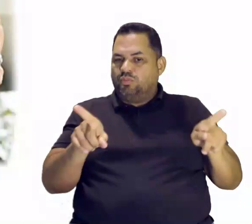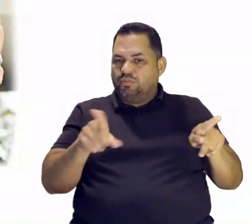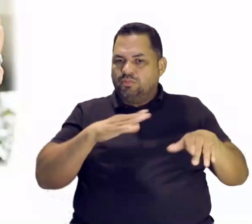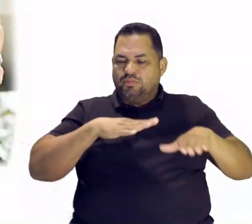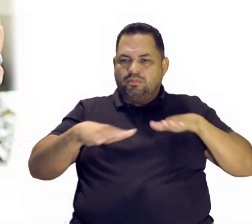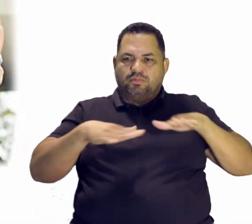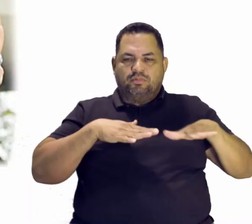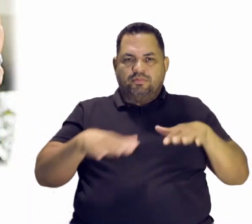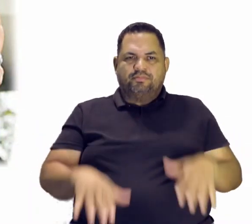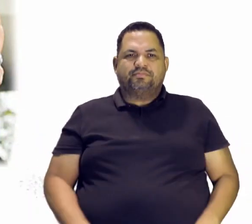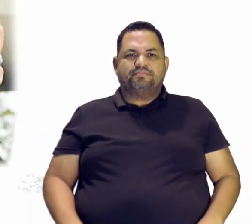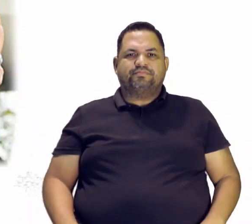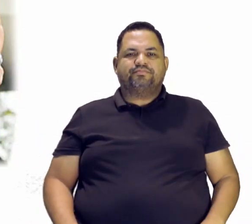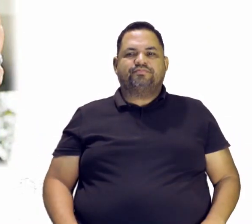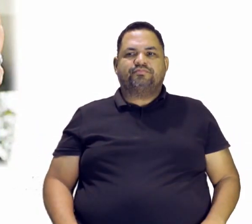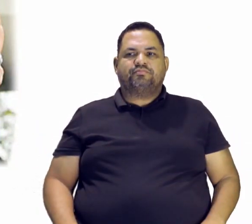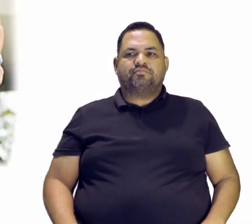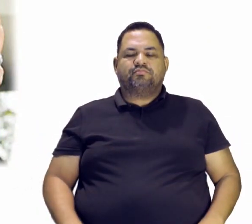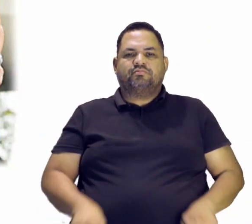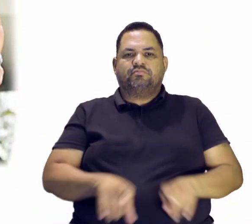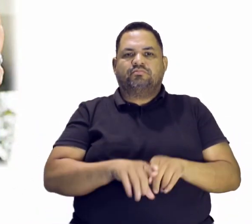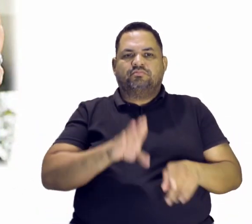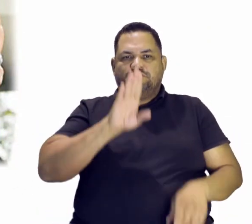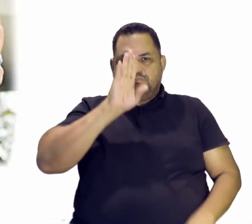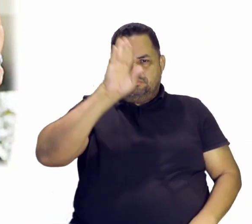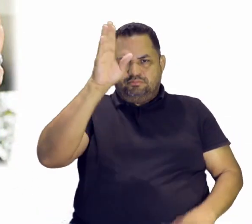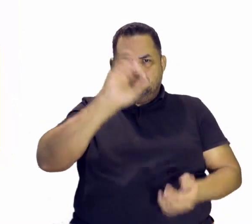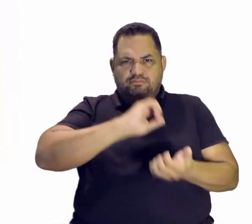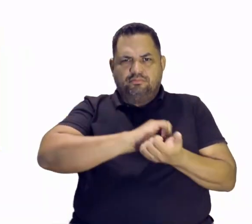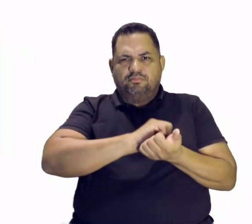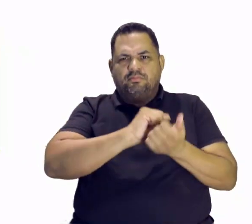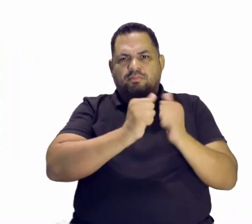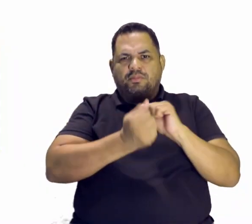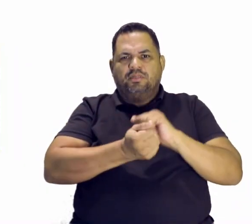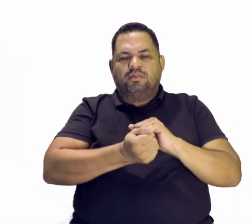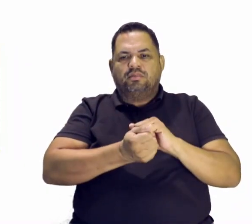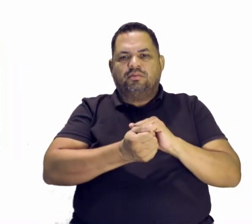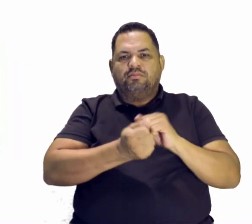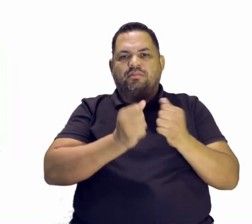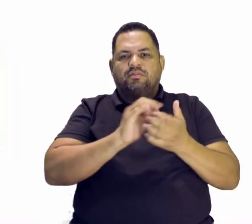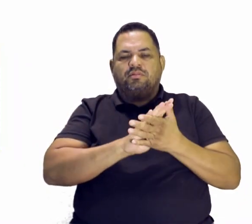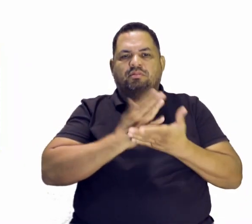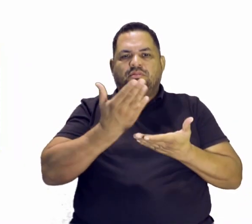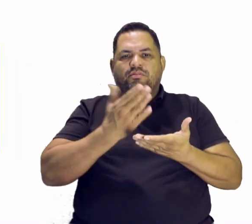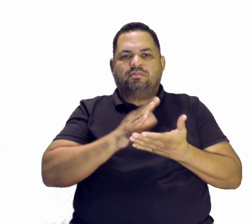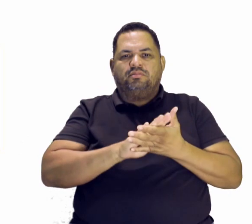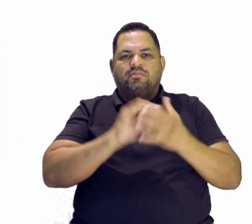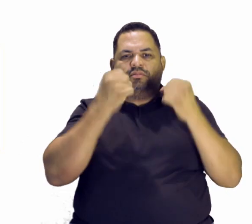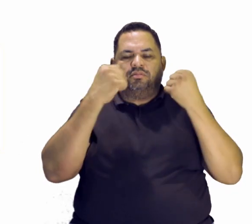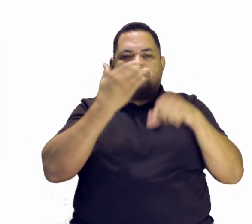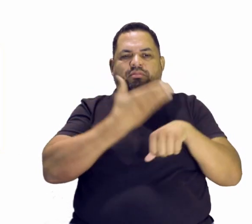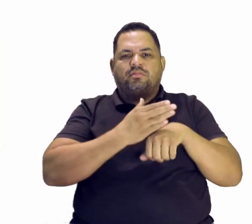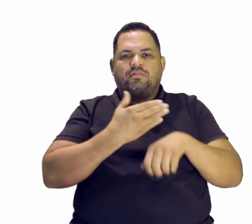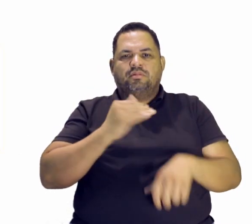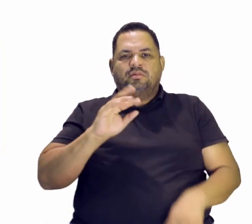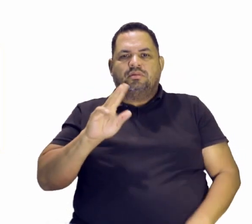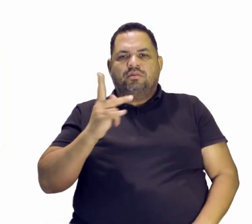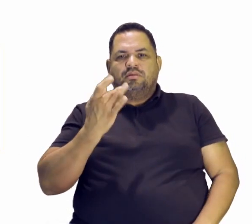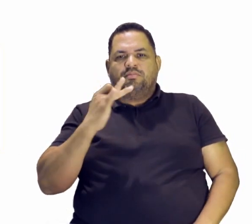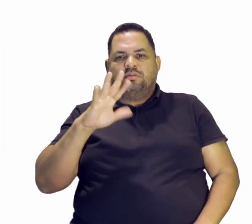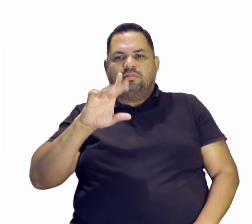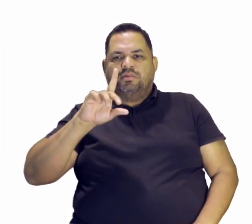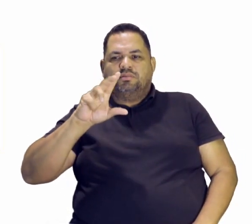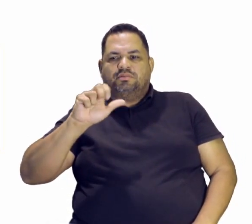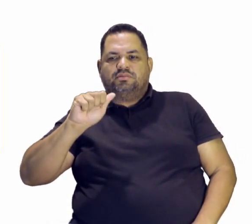tá? Tenho aí como principais adaptações musculares dessa atividade física a hiperplasia, que vai ser o aumento